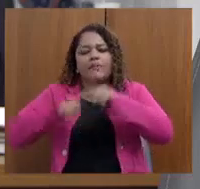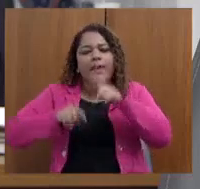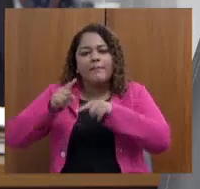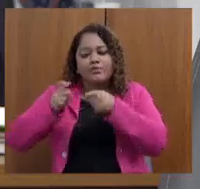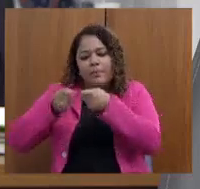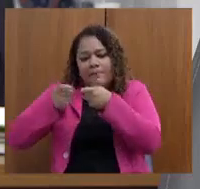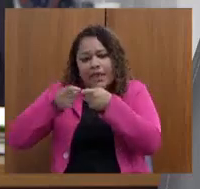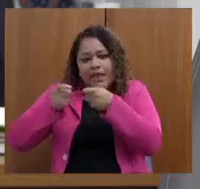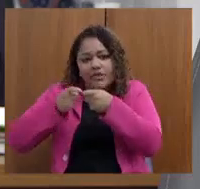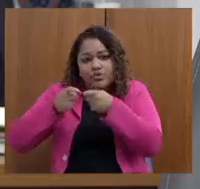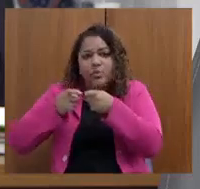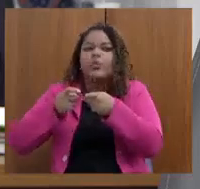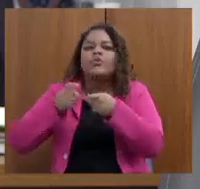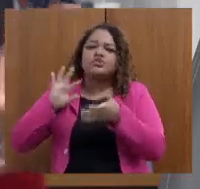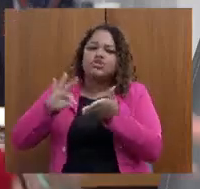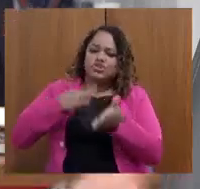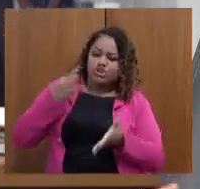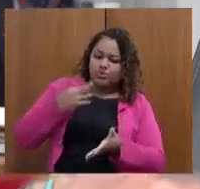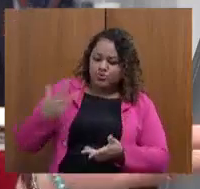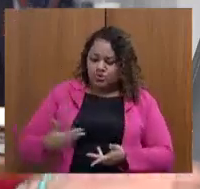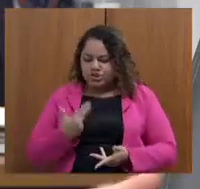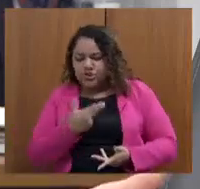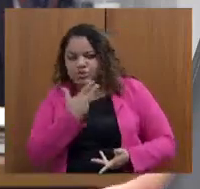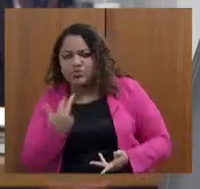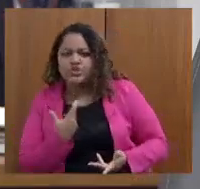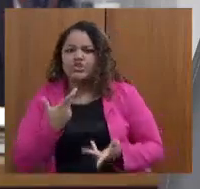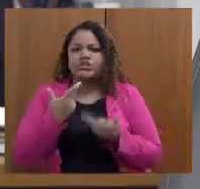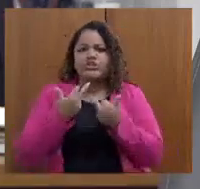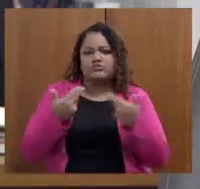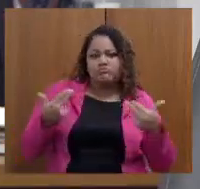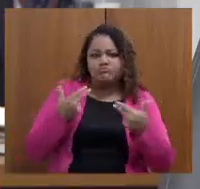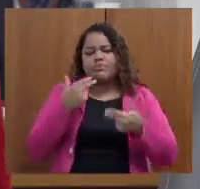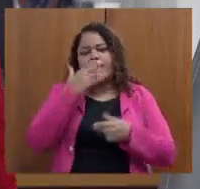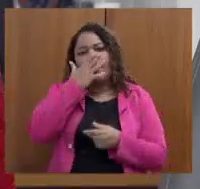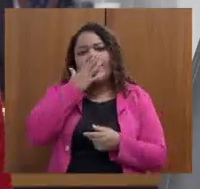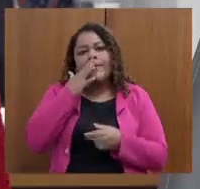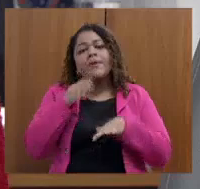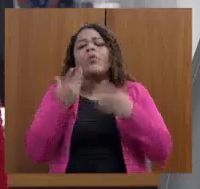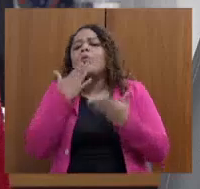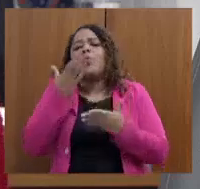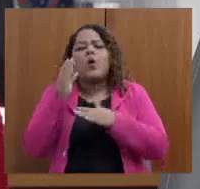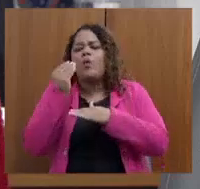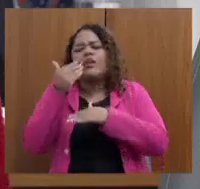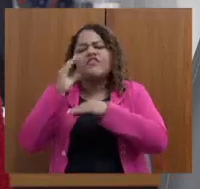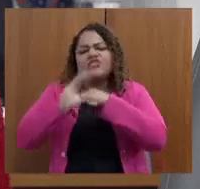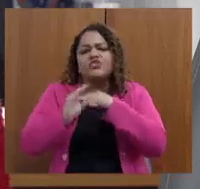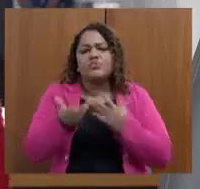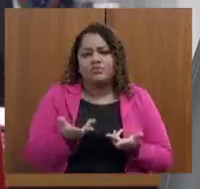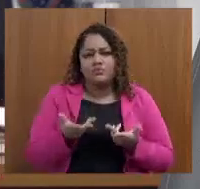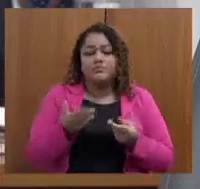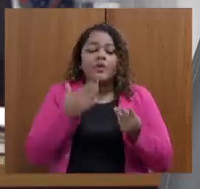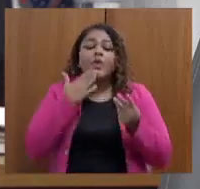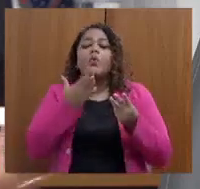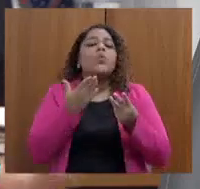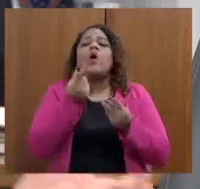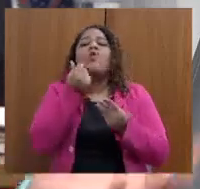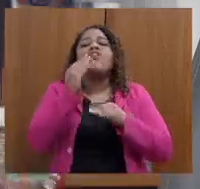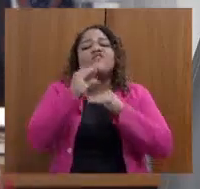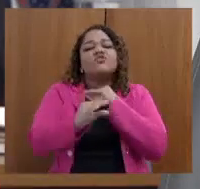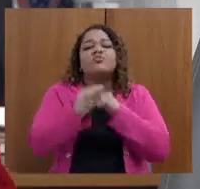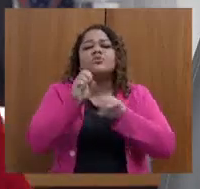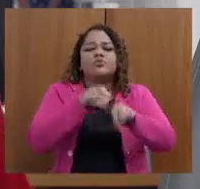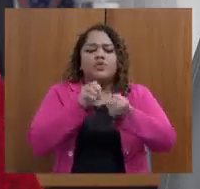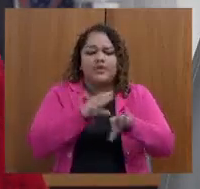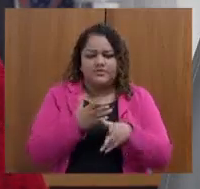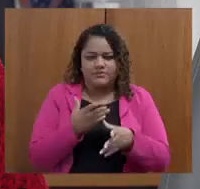para atendimento a população que está no Vale da riqueza qual vai ser o investimento em educação a